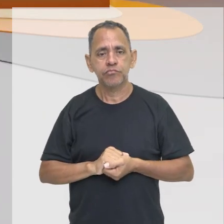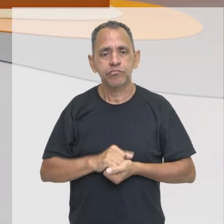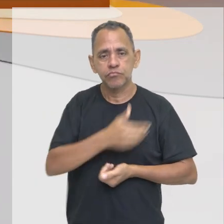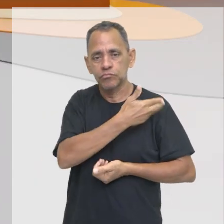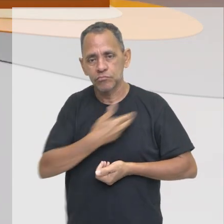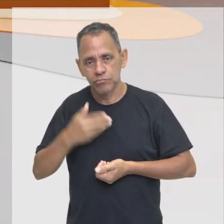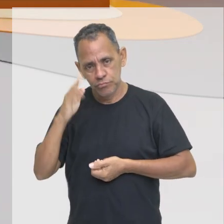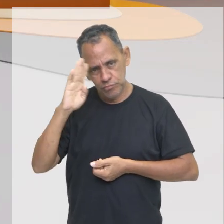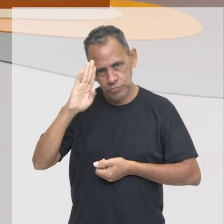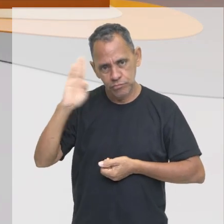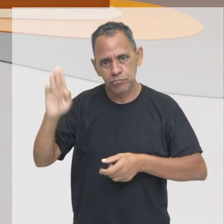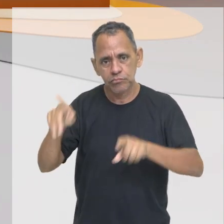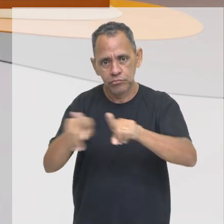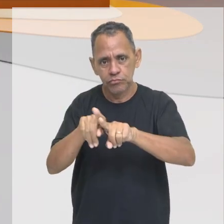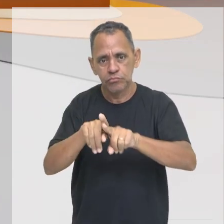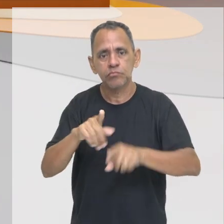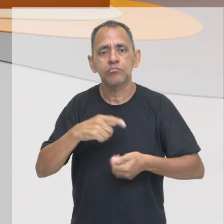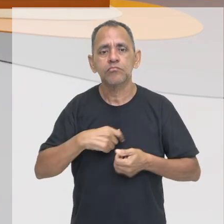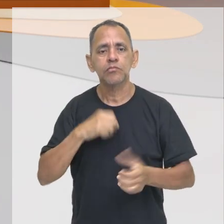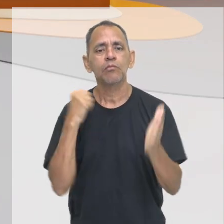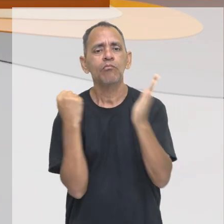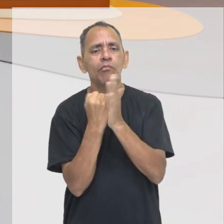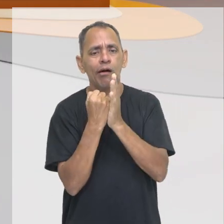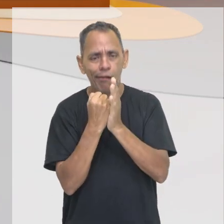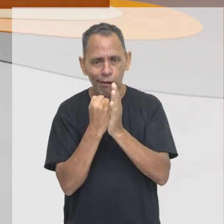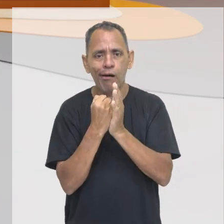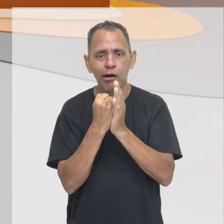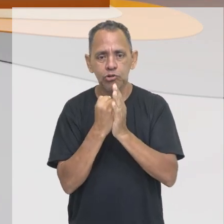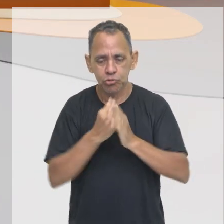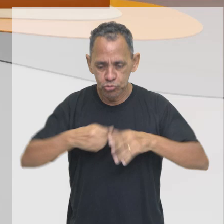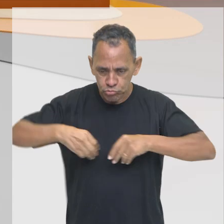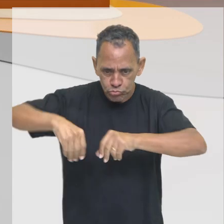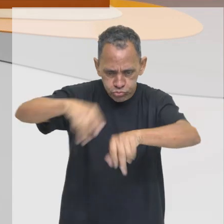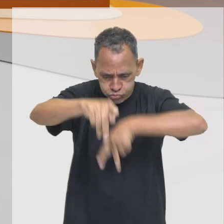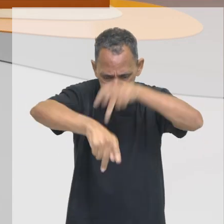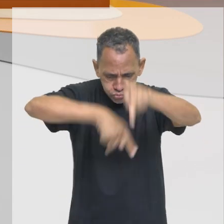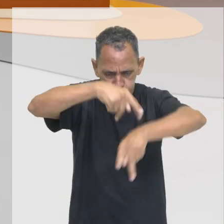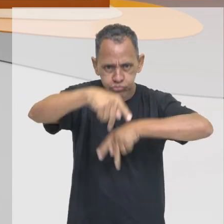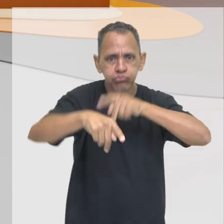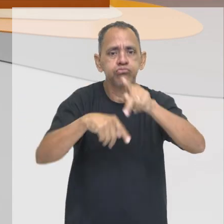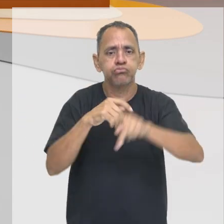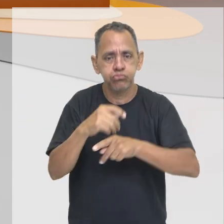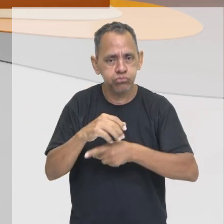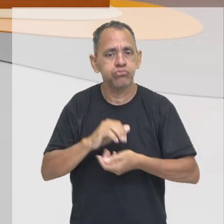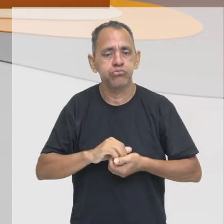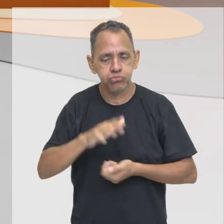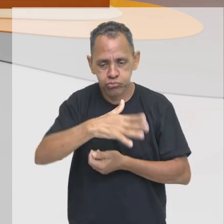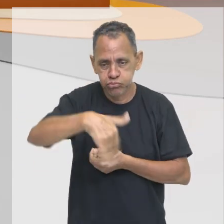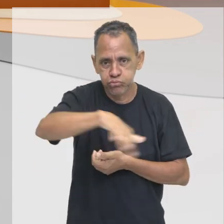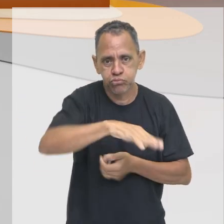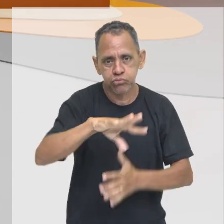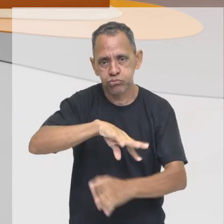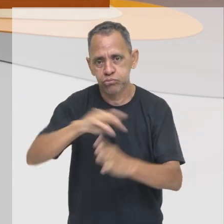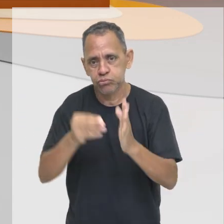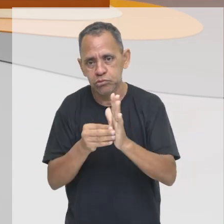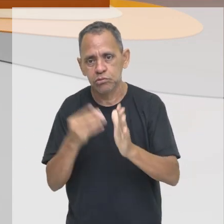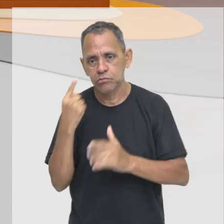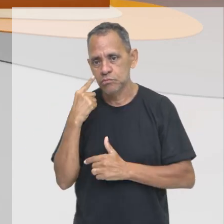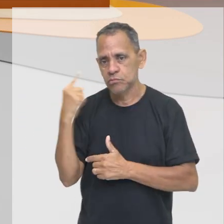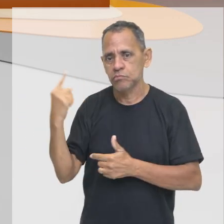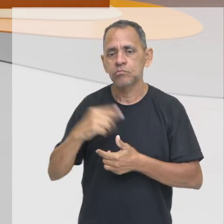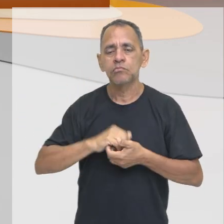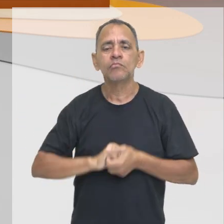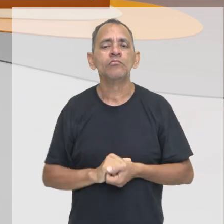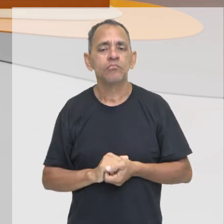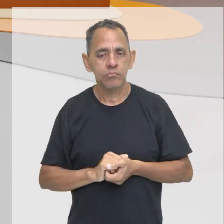e tiveram um grande impacto no povoamento da região amazônica. Galera, a gente está vendo aqui um mapa que